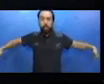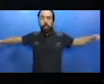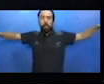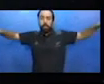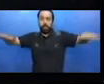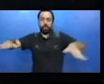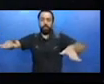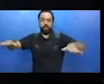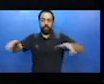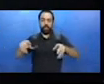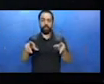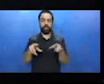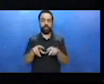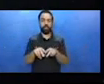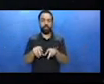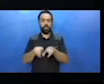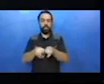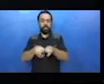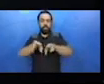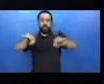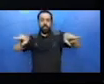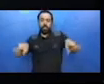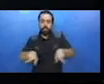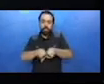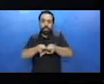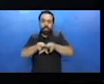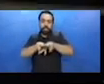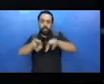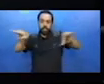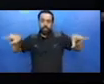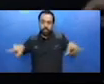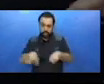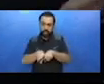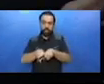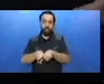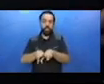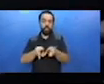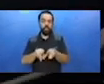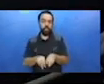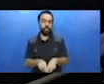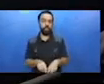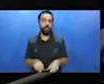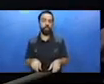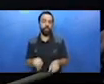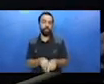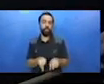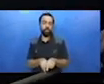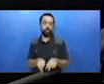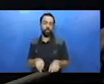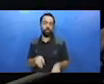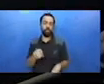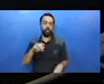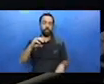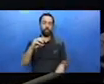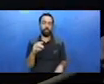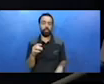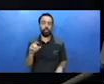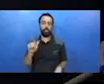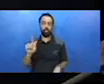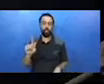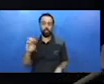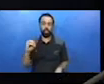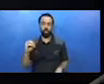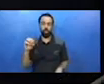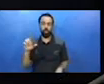depois mexe as duas pernas também ao mesmo tempo para continuar progredindo. Também chamado de nado golfinho também, que as pernas elas fazem um movimento parecido